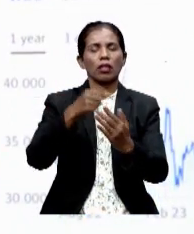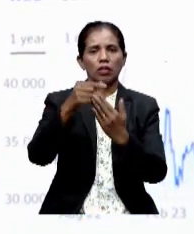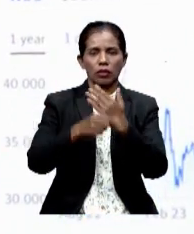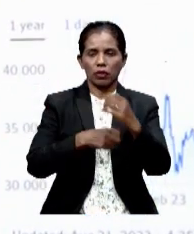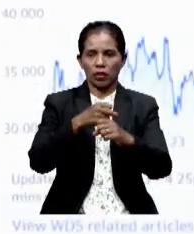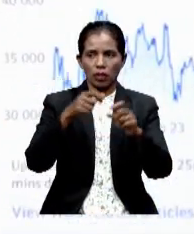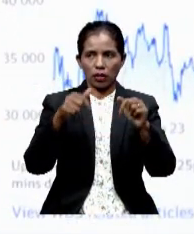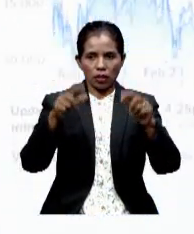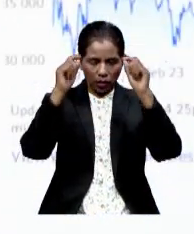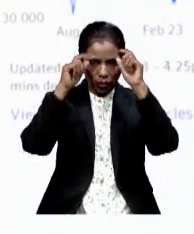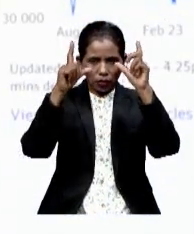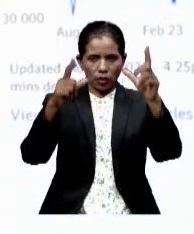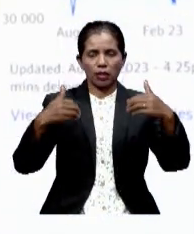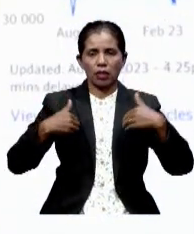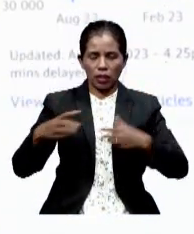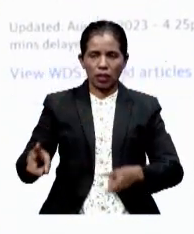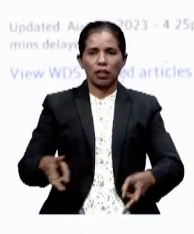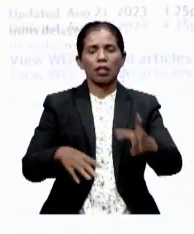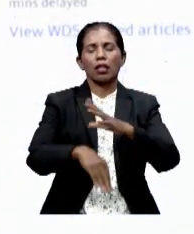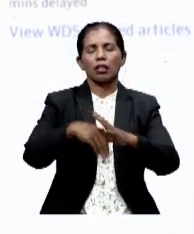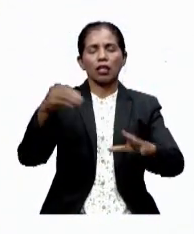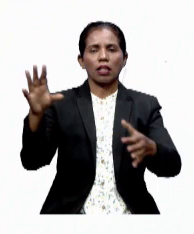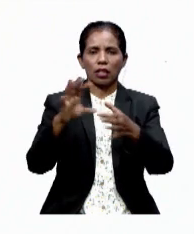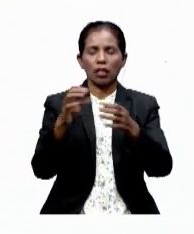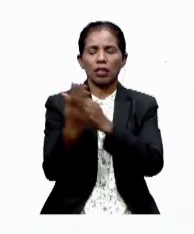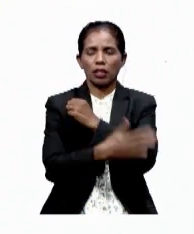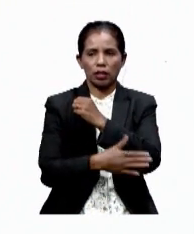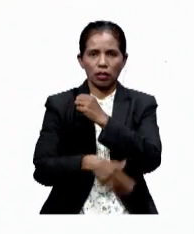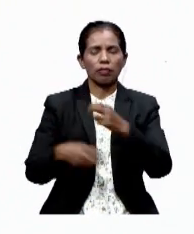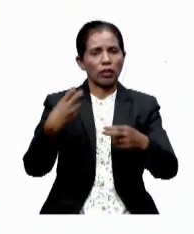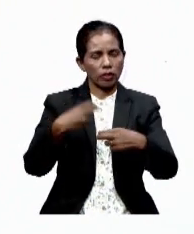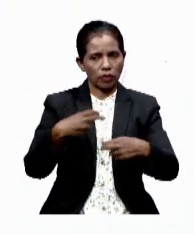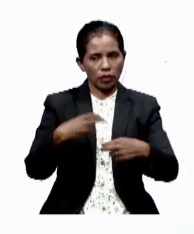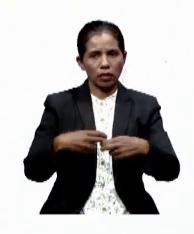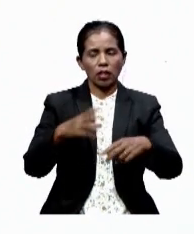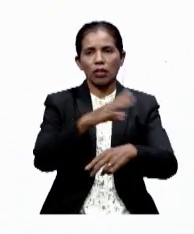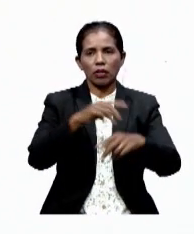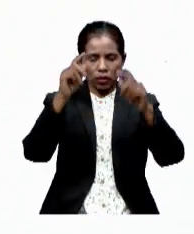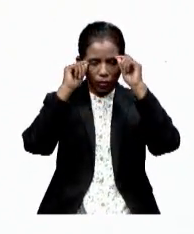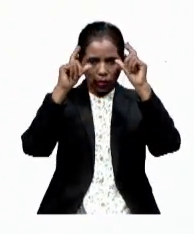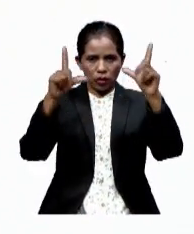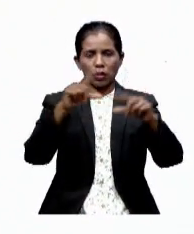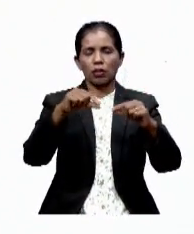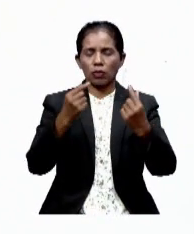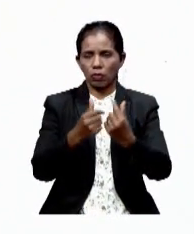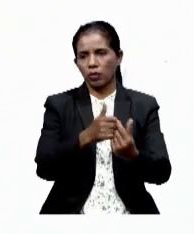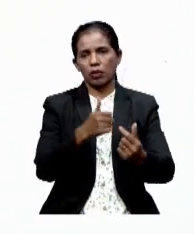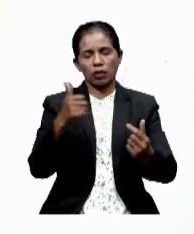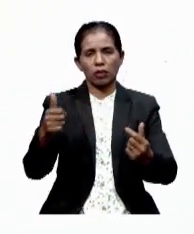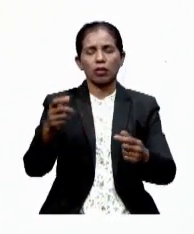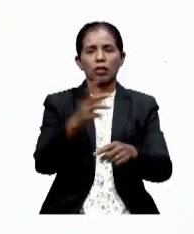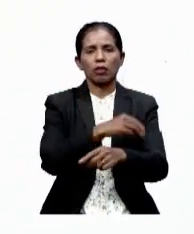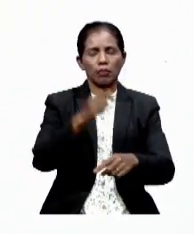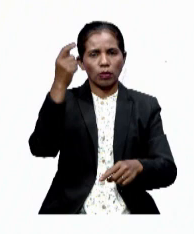ne, Timor Leste e Adalan hori sa inuidar na são ne be sei falhado. Nomos Timor Leste ne grupo elite sira ne be ulfato